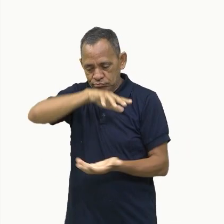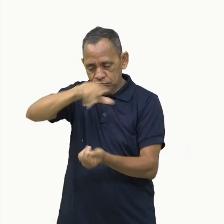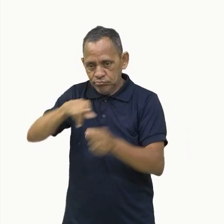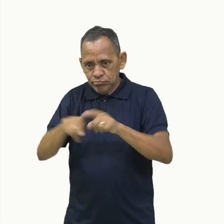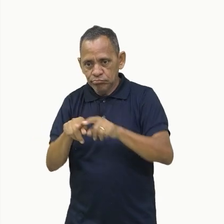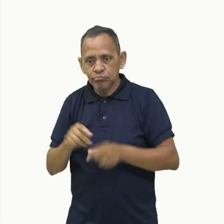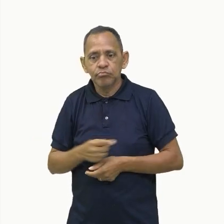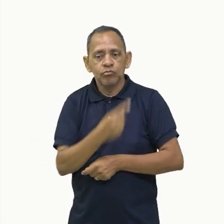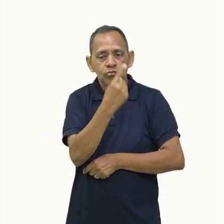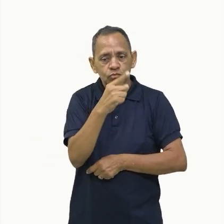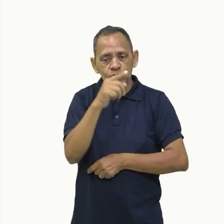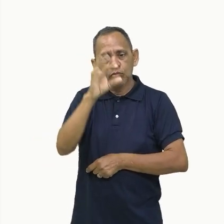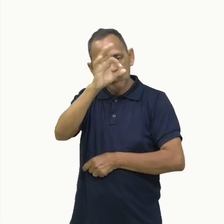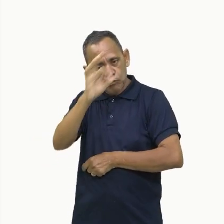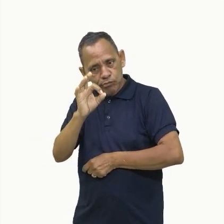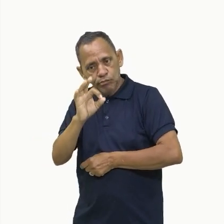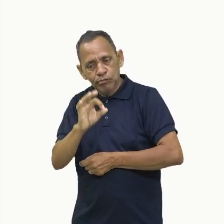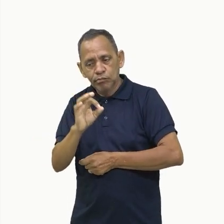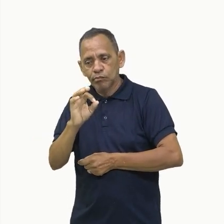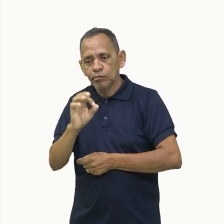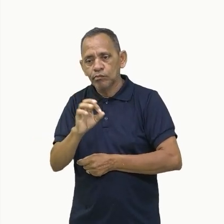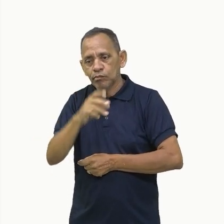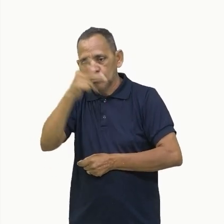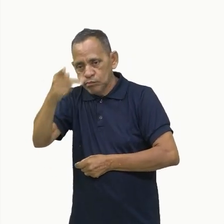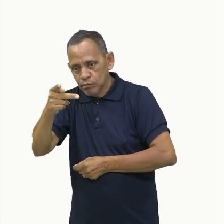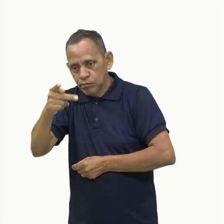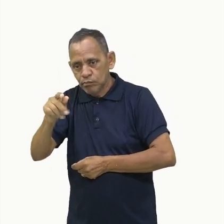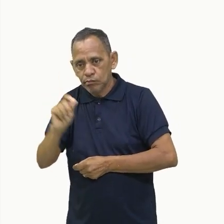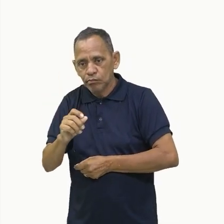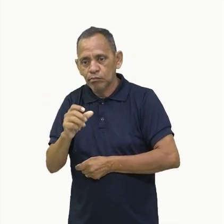de 1%, seguido da Argentina, tá?